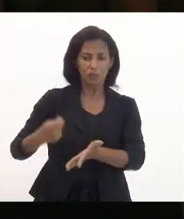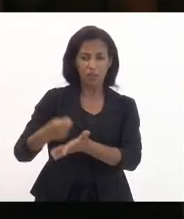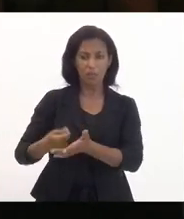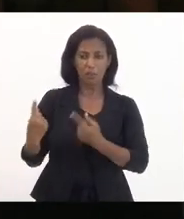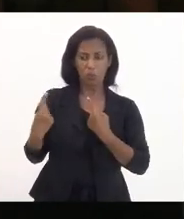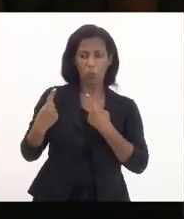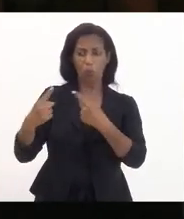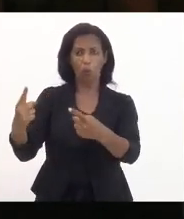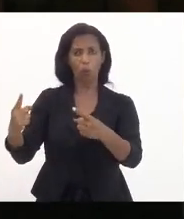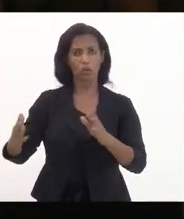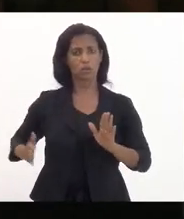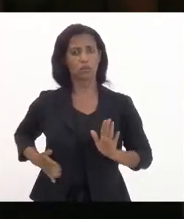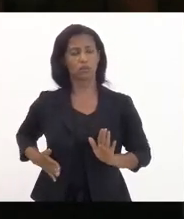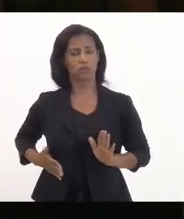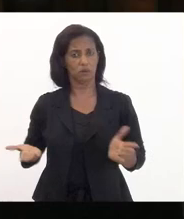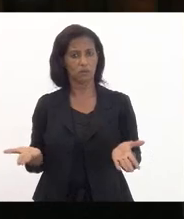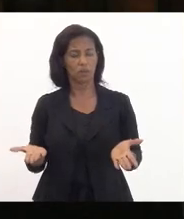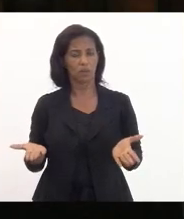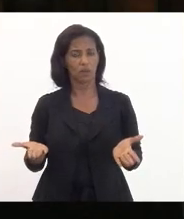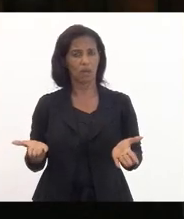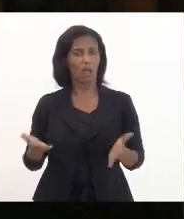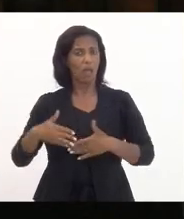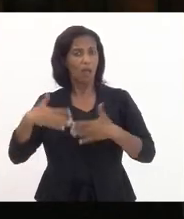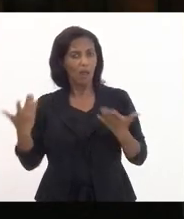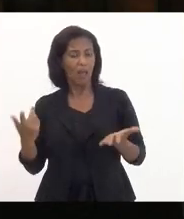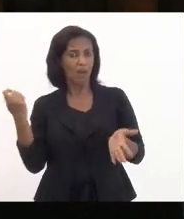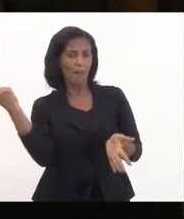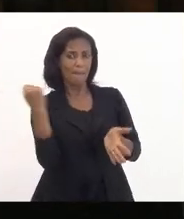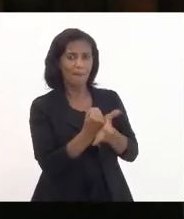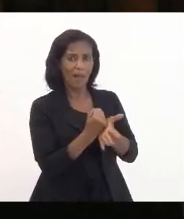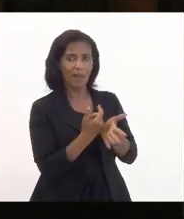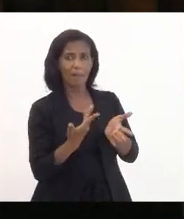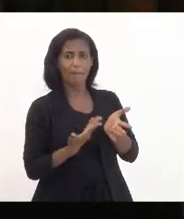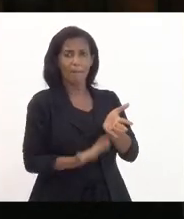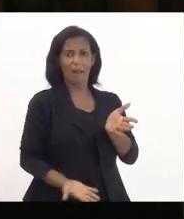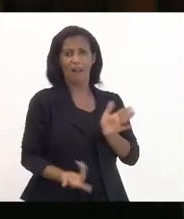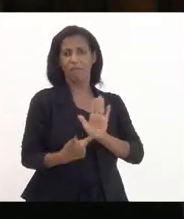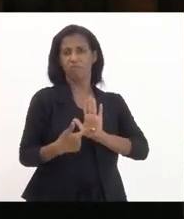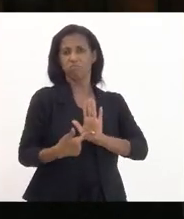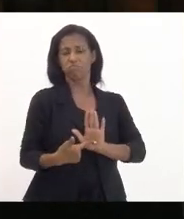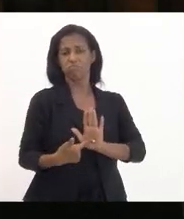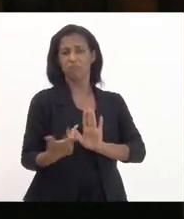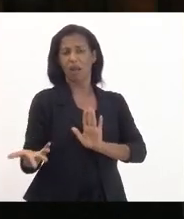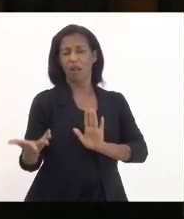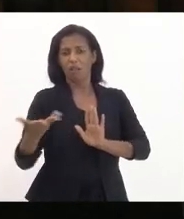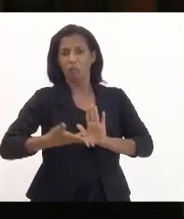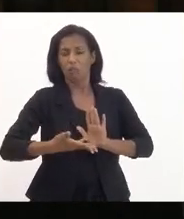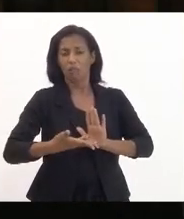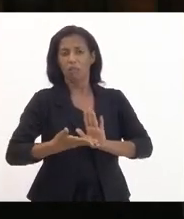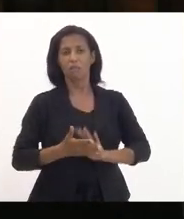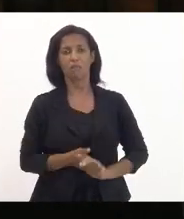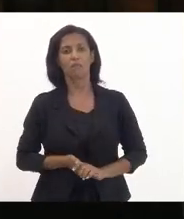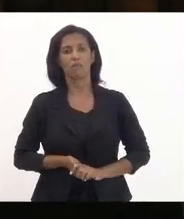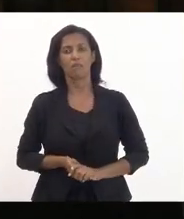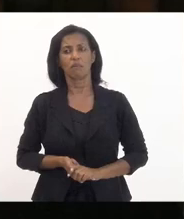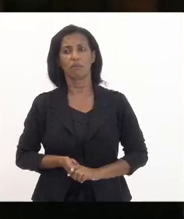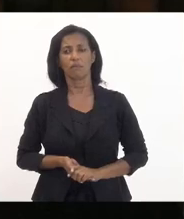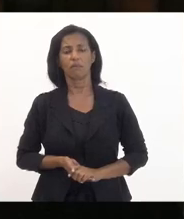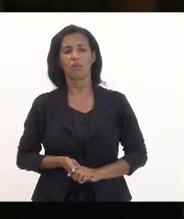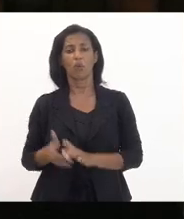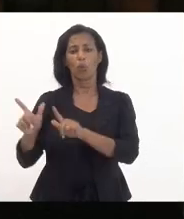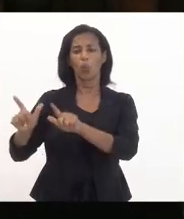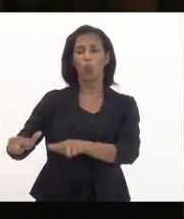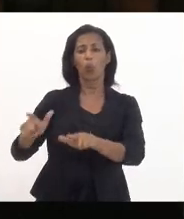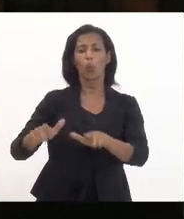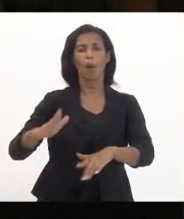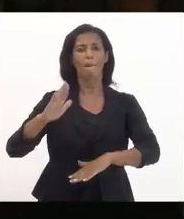criminalidade. É evidente que a mancha criminal, ela fica muito clara, muito evidente nos lugares